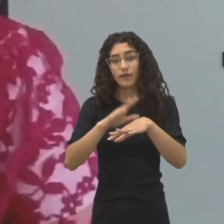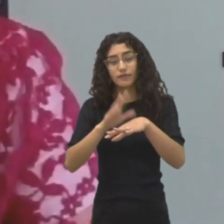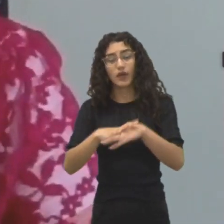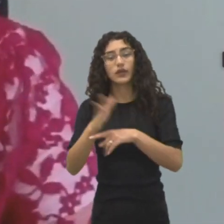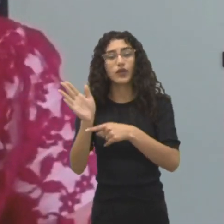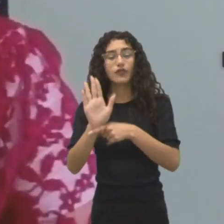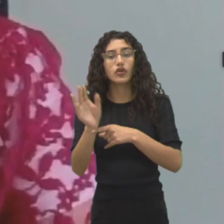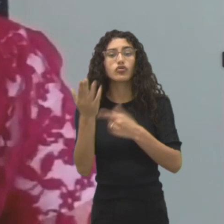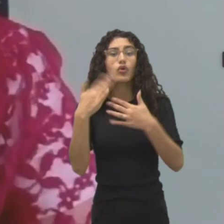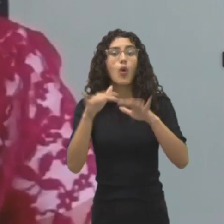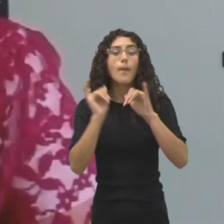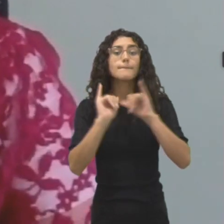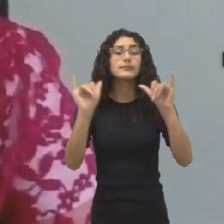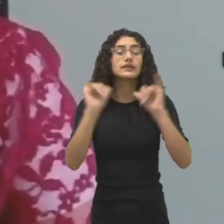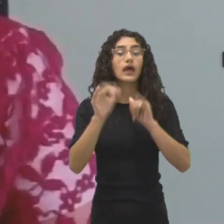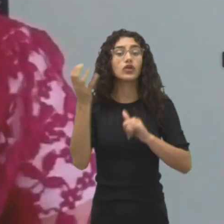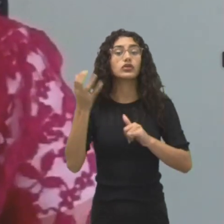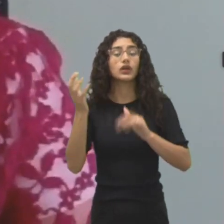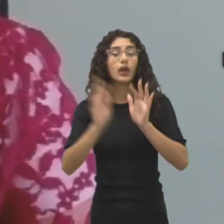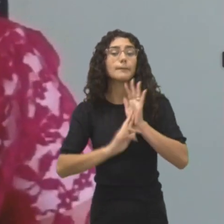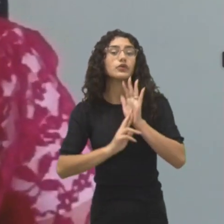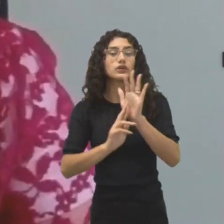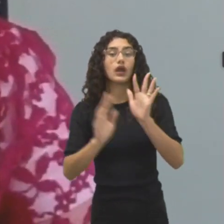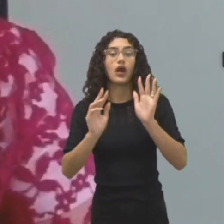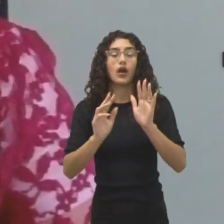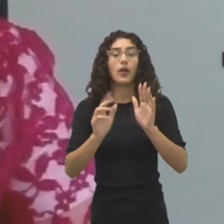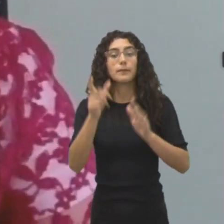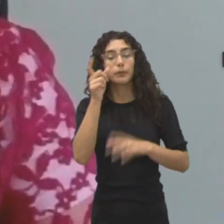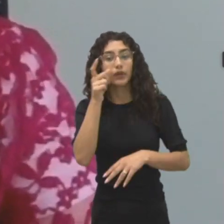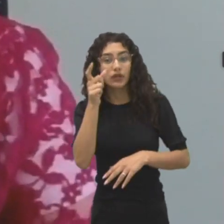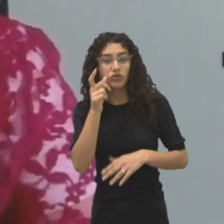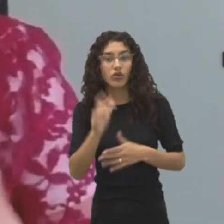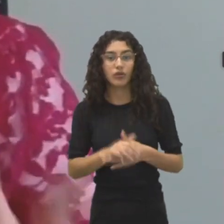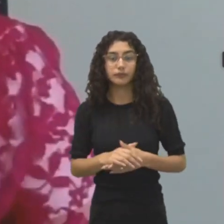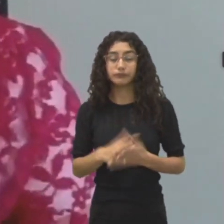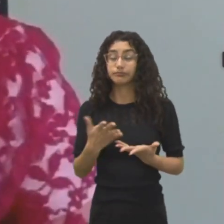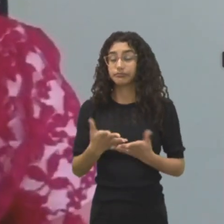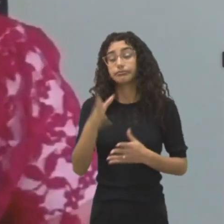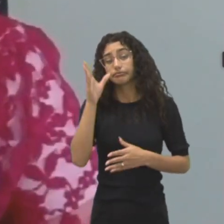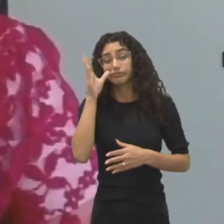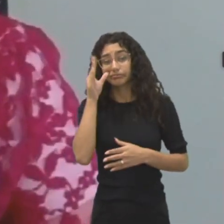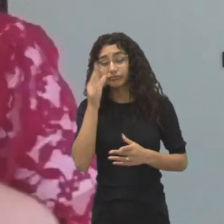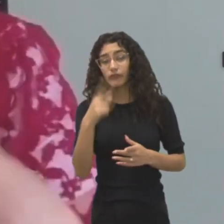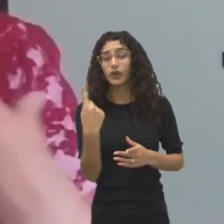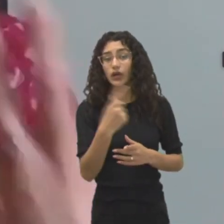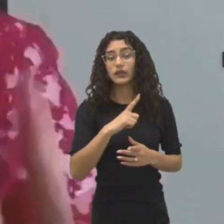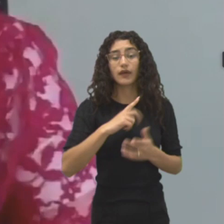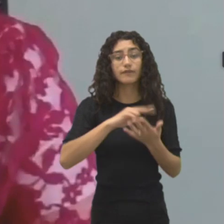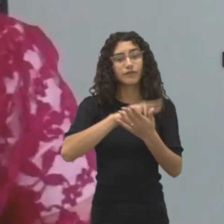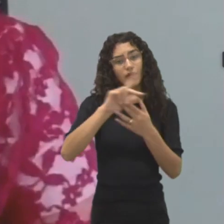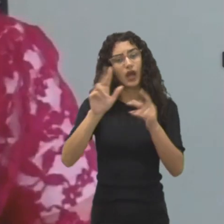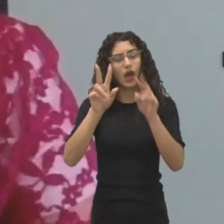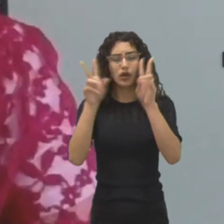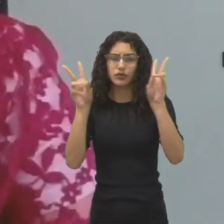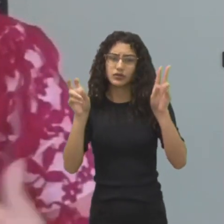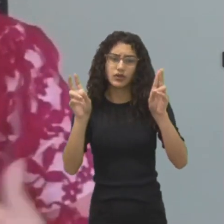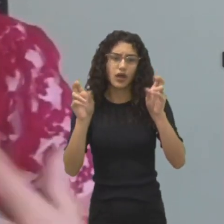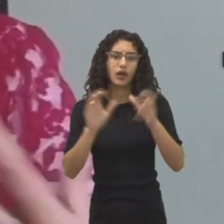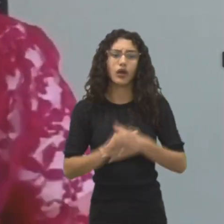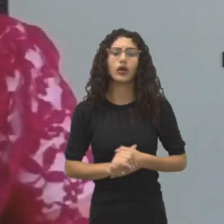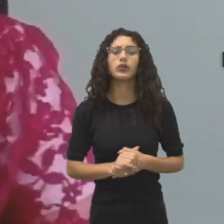qual mensagem que ele deseja passar? Isso é bem interessante, né, Ademir? Porque a gente tem vários temas,